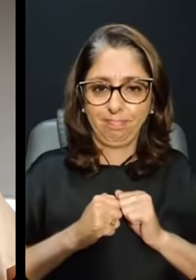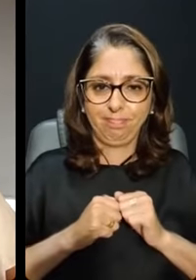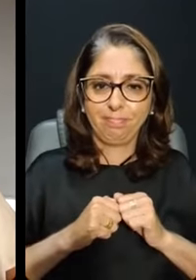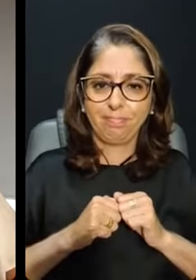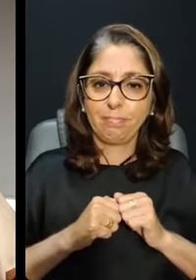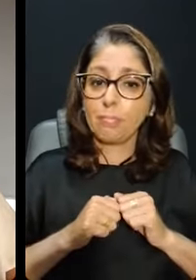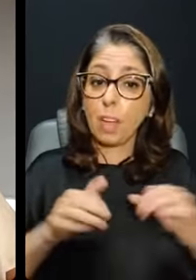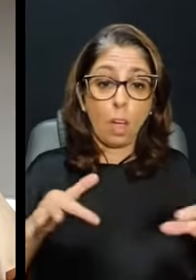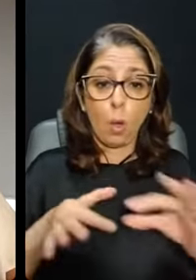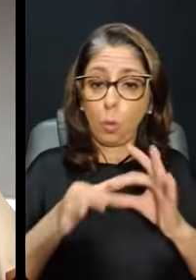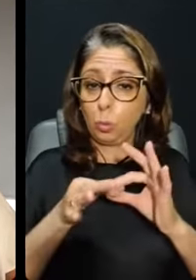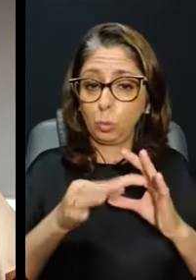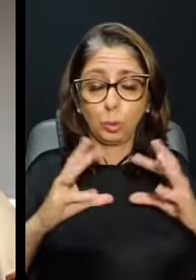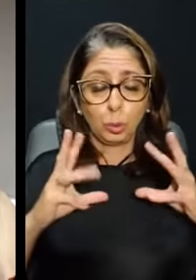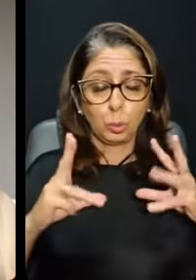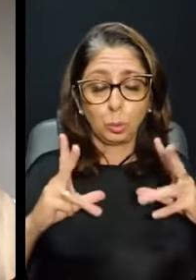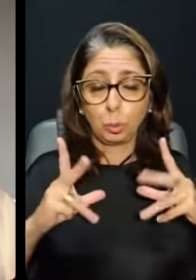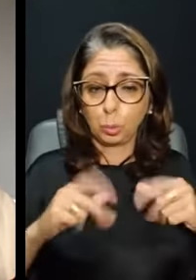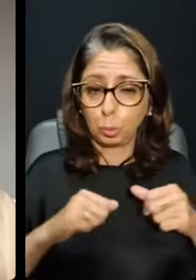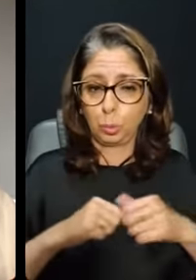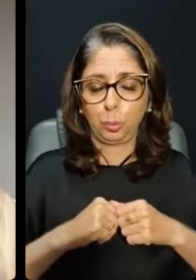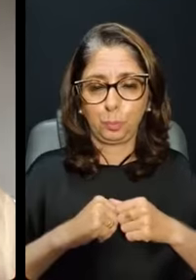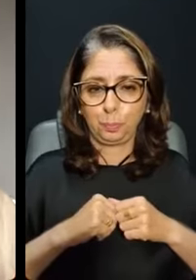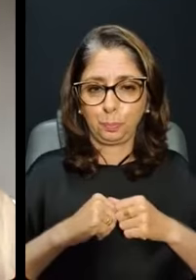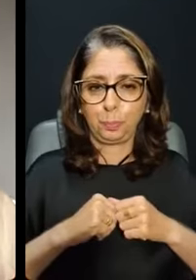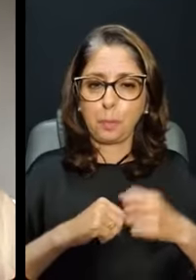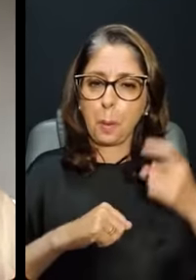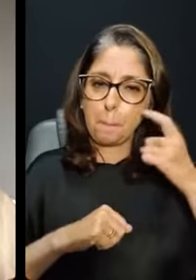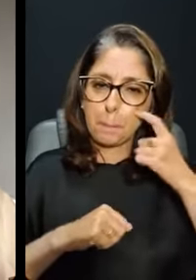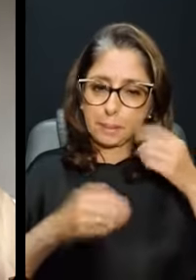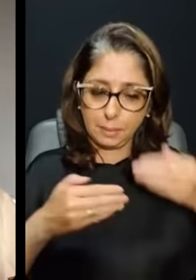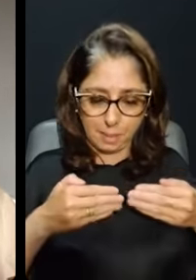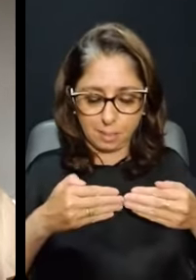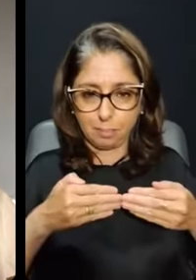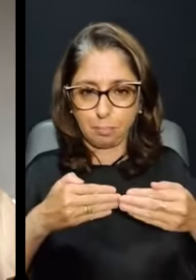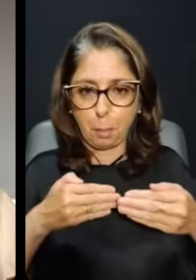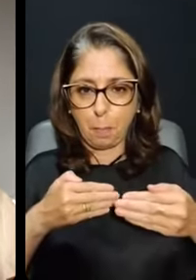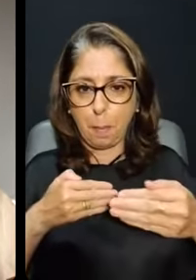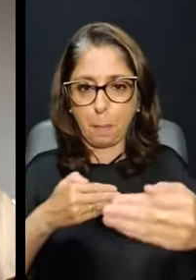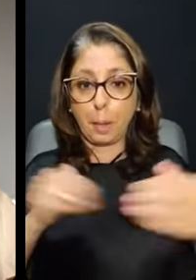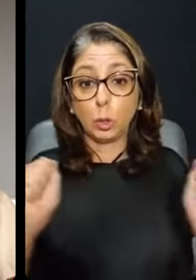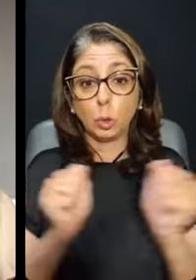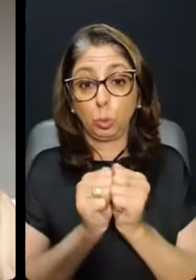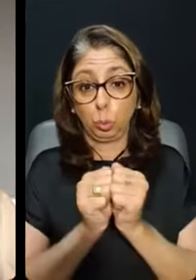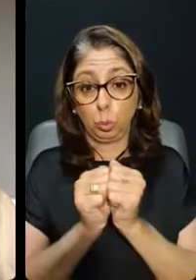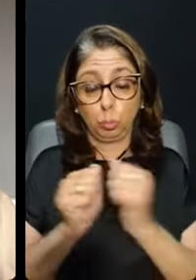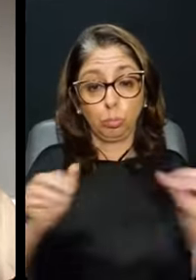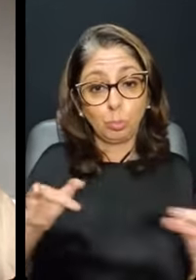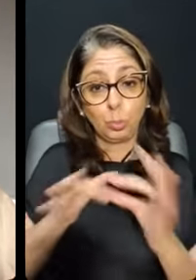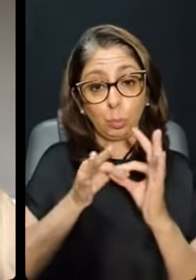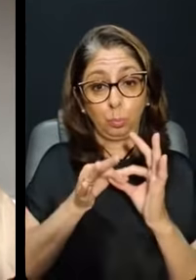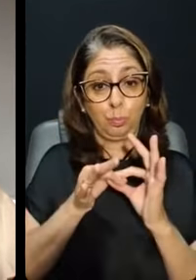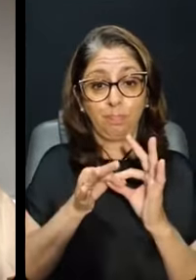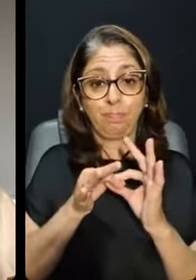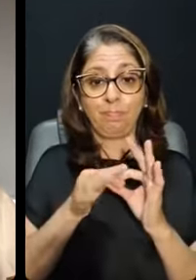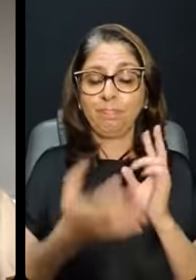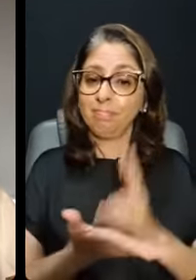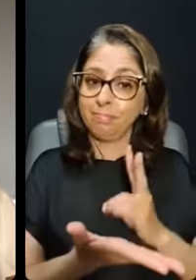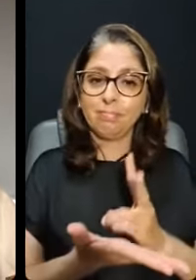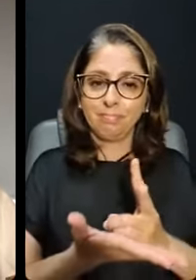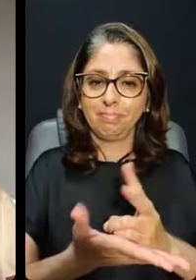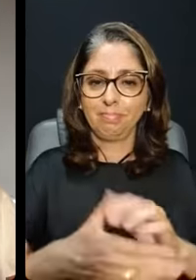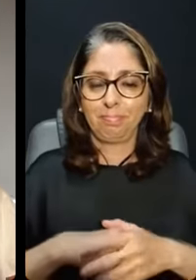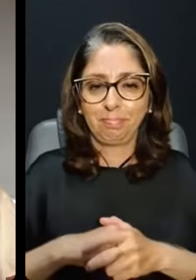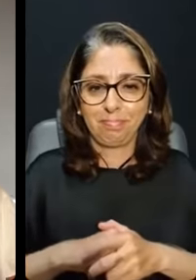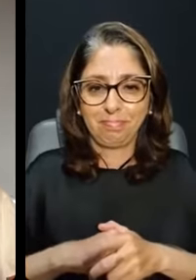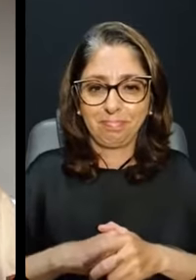todo esse universo e construir algo a partir de tudo isso que foi observado, sentido, percebido. Então,